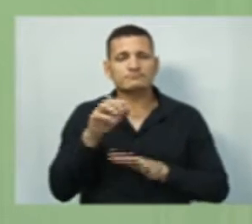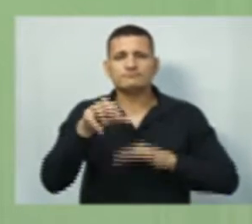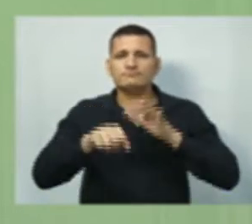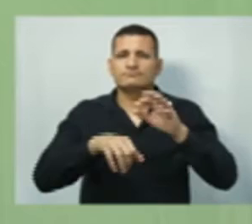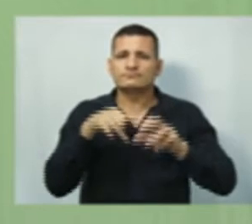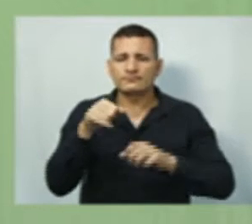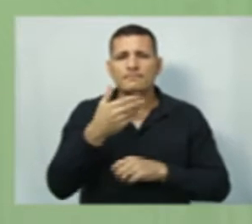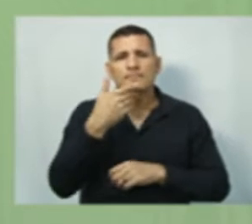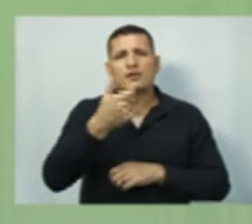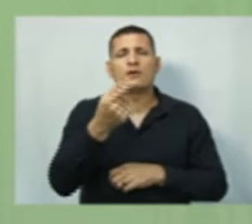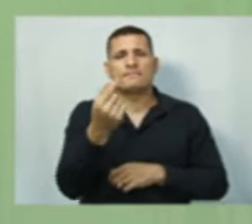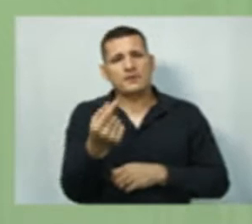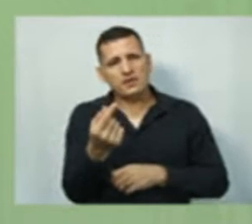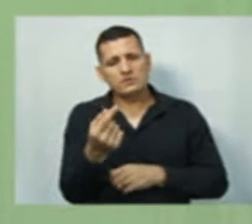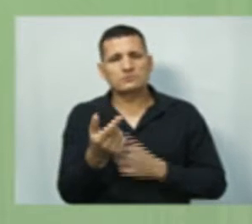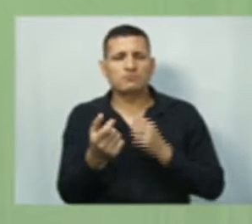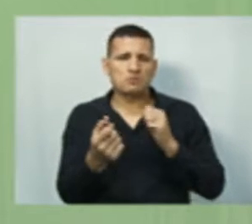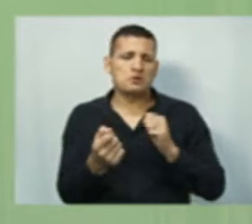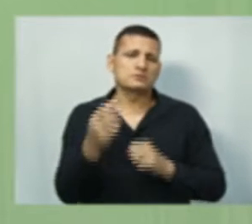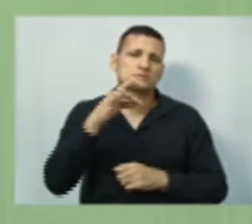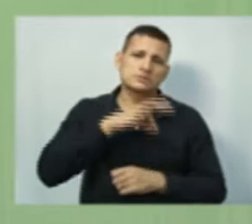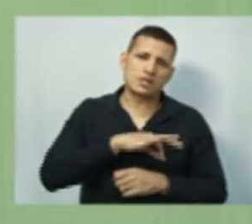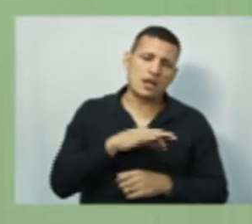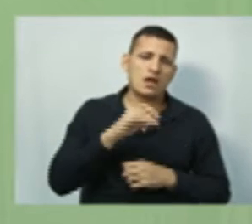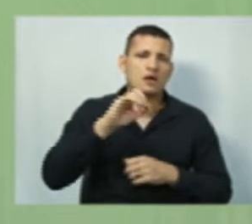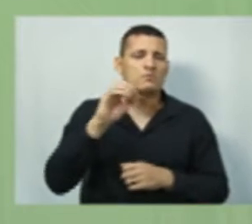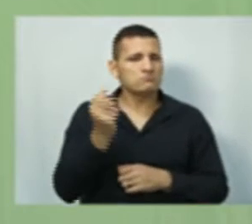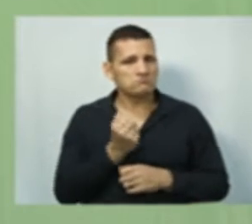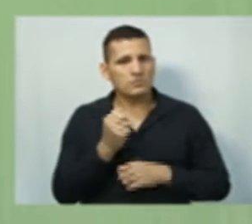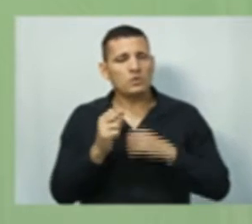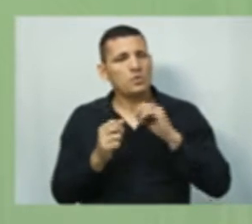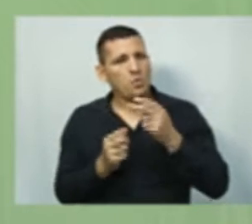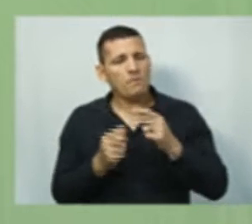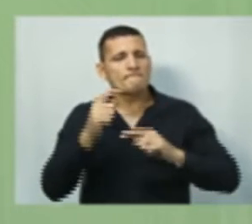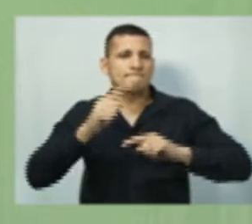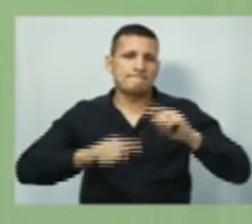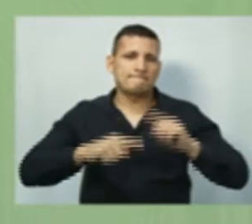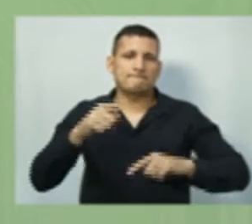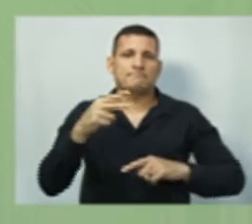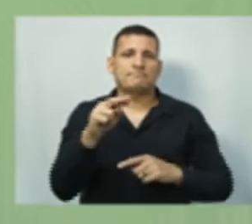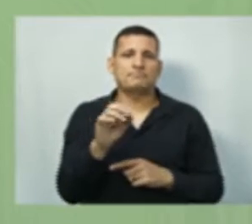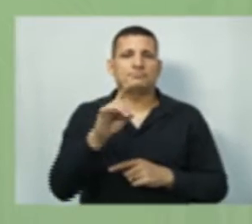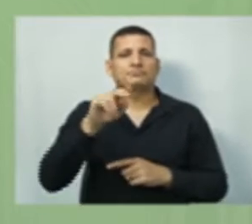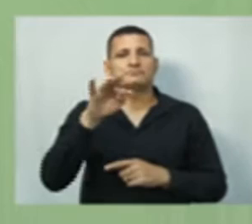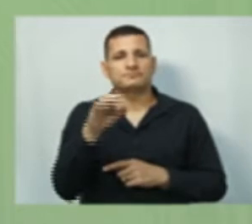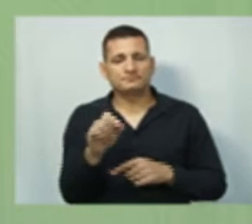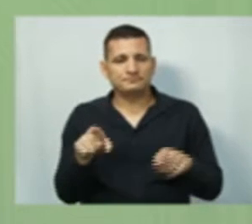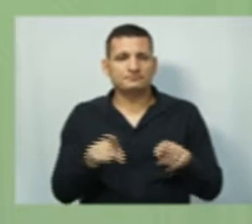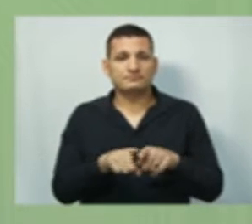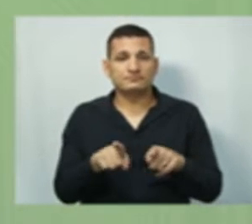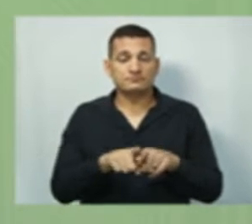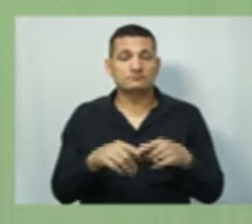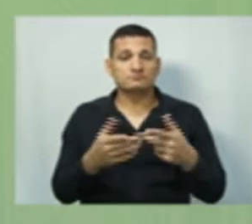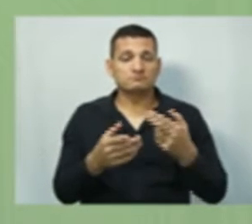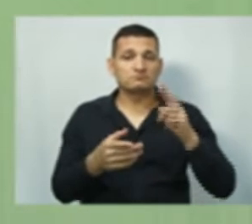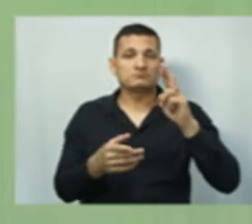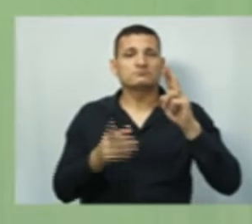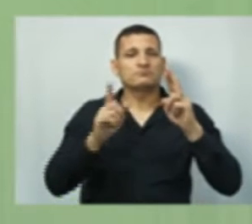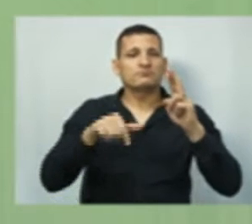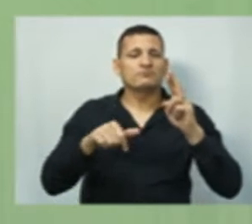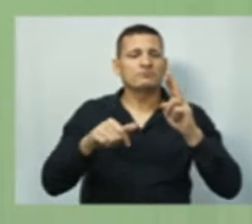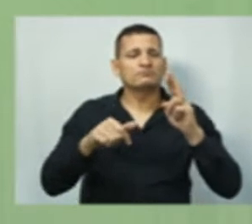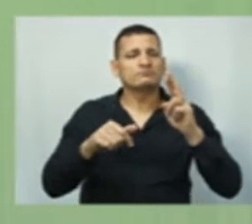de mercadoria ou preço dos salários que elas vão receber. E assim, fazendo uma decisão que é muito pessoal, muito